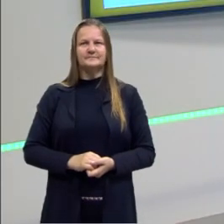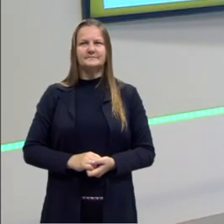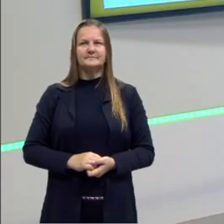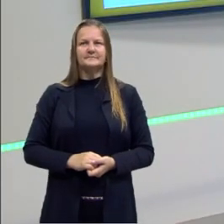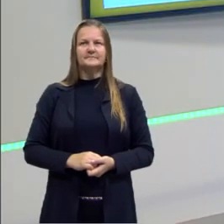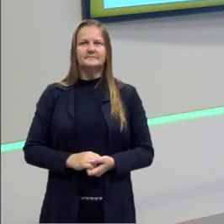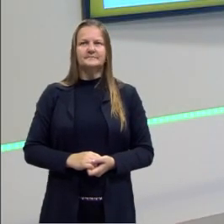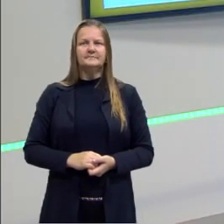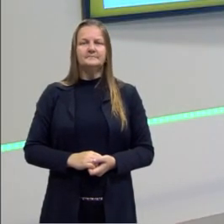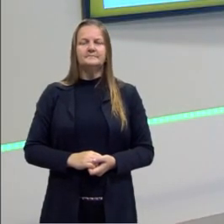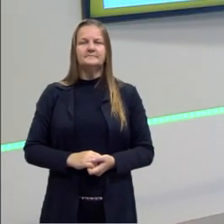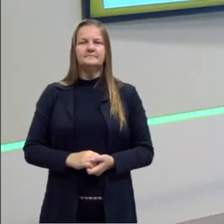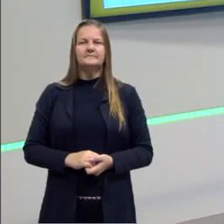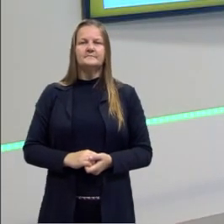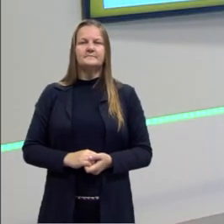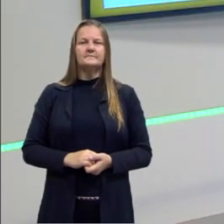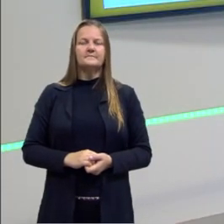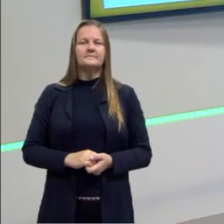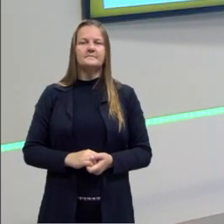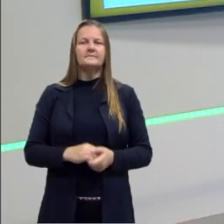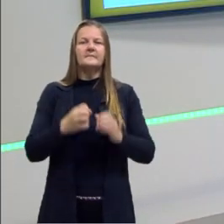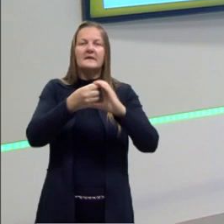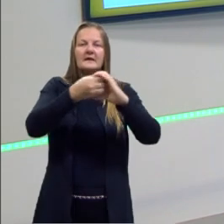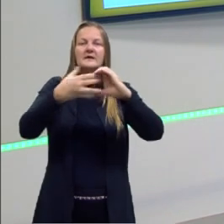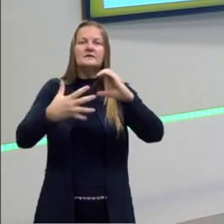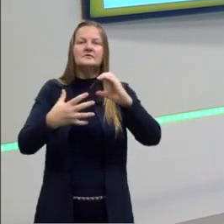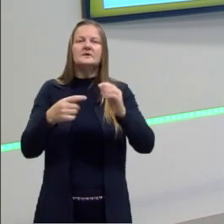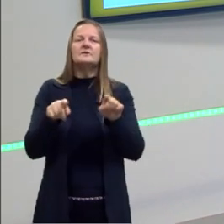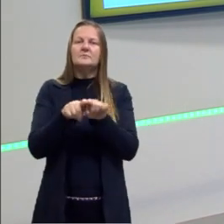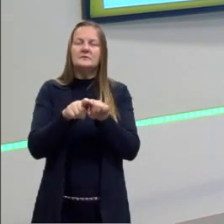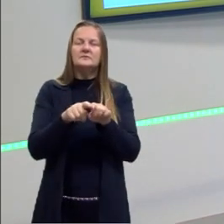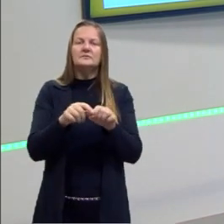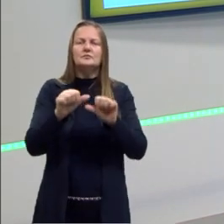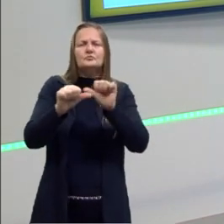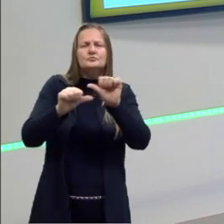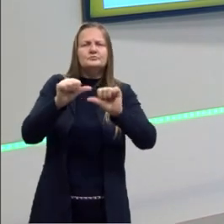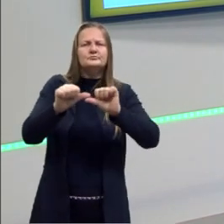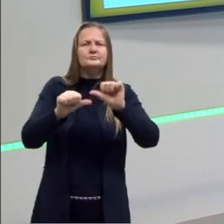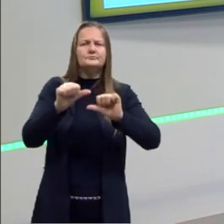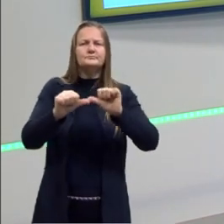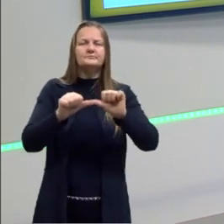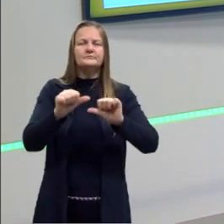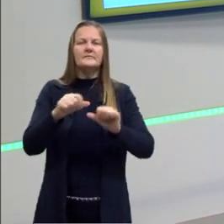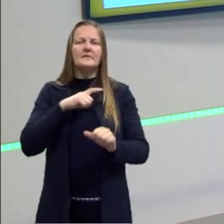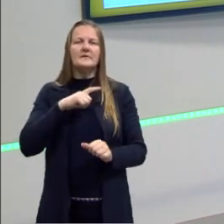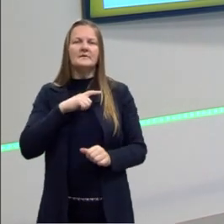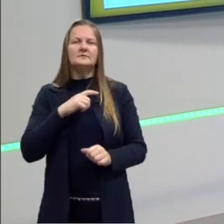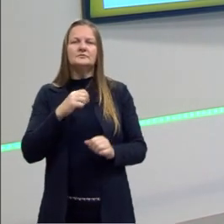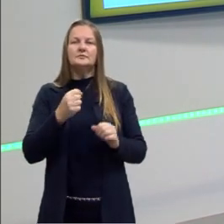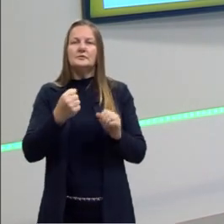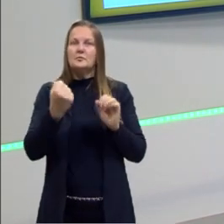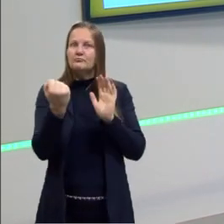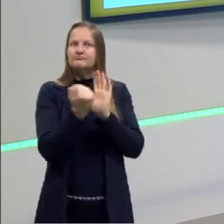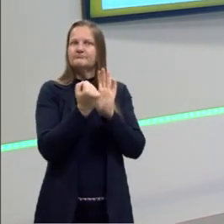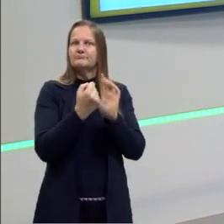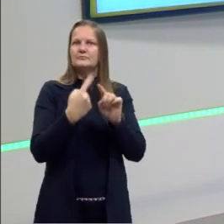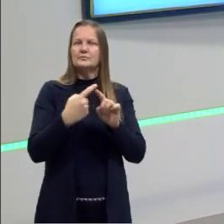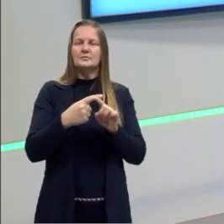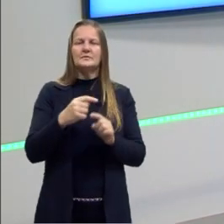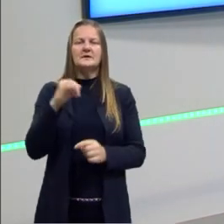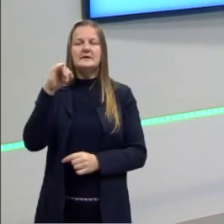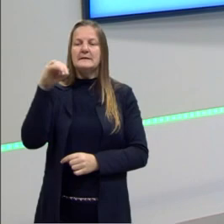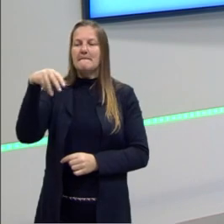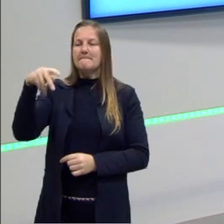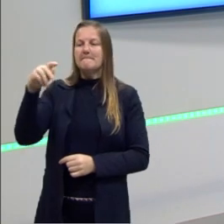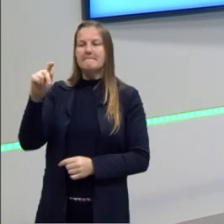e aí gente essas características todas elas alteram né Elas criam um impacto em